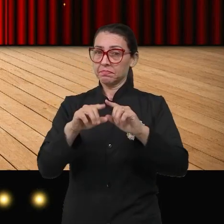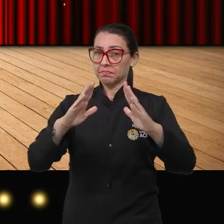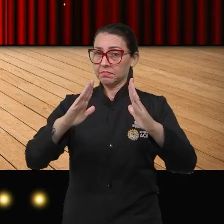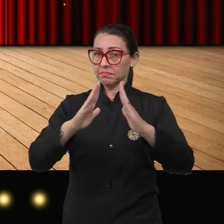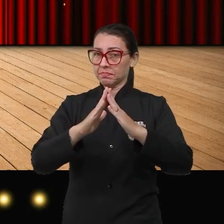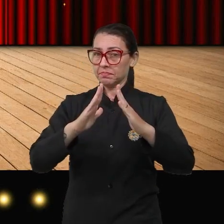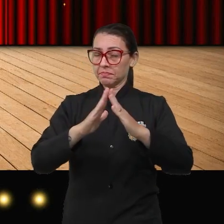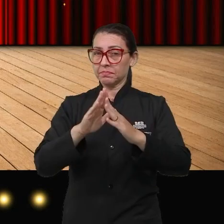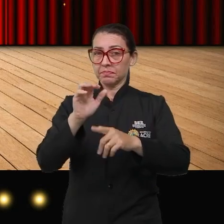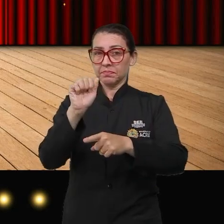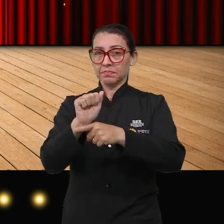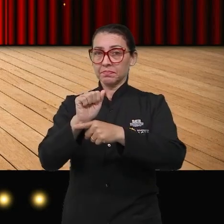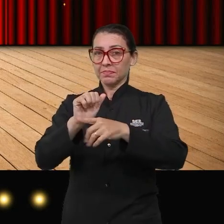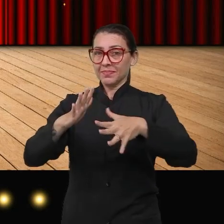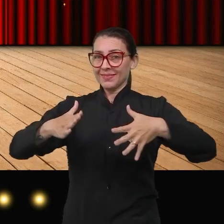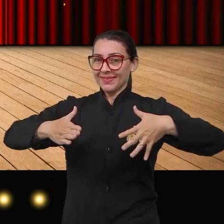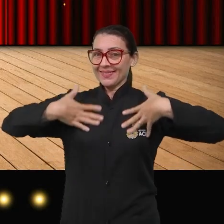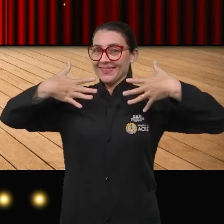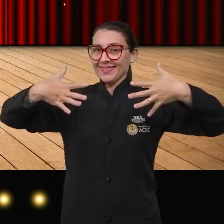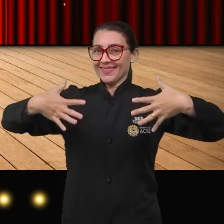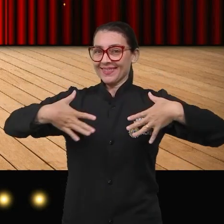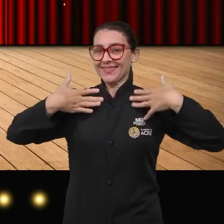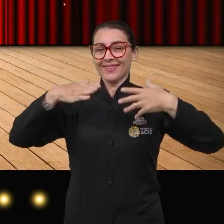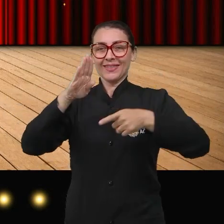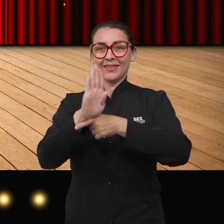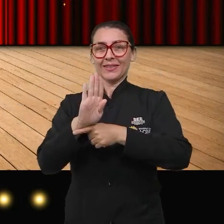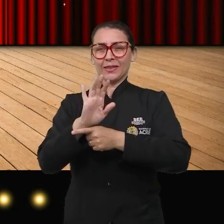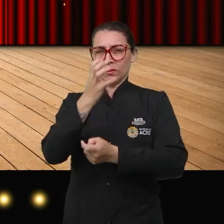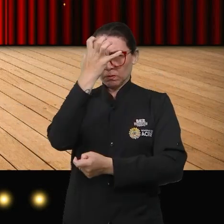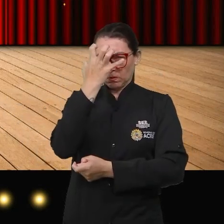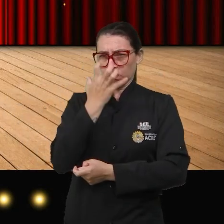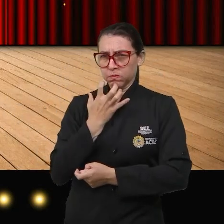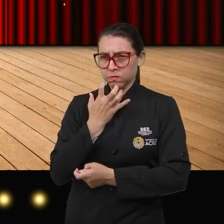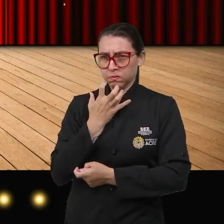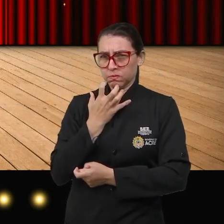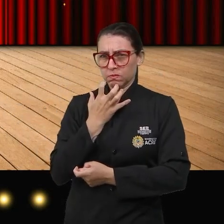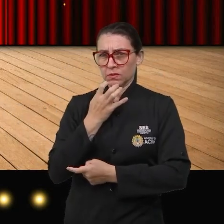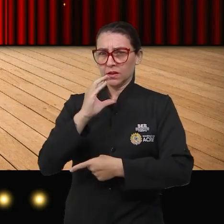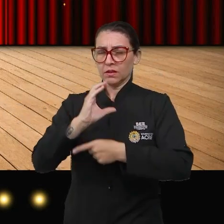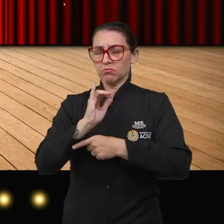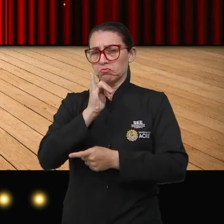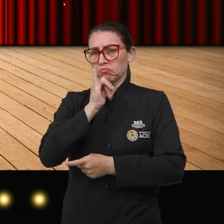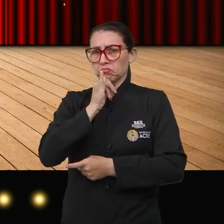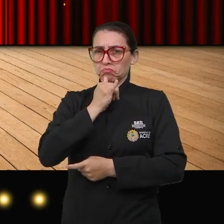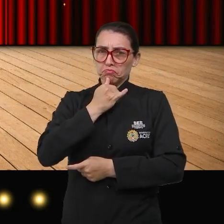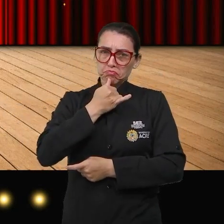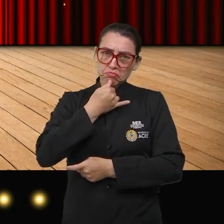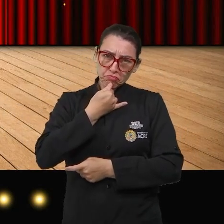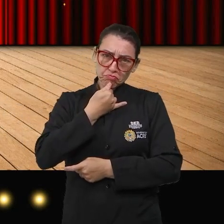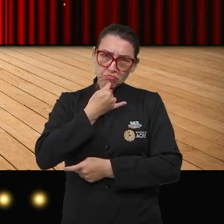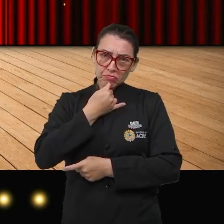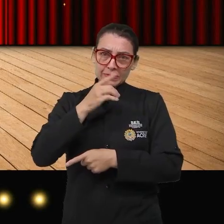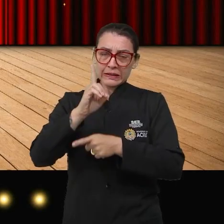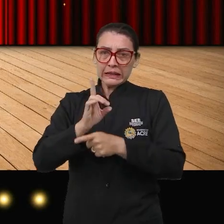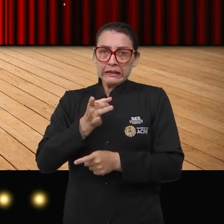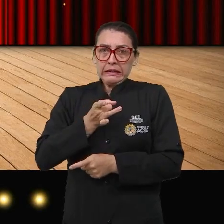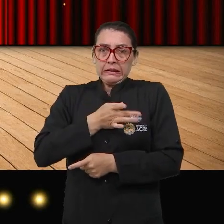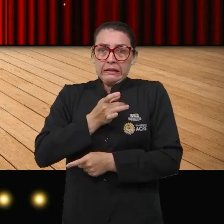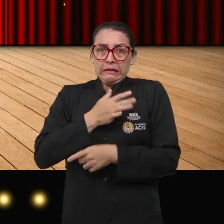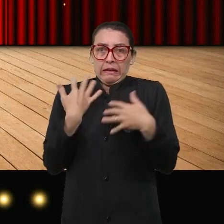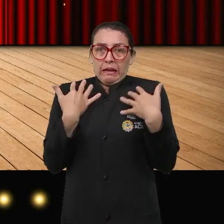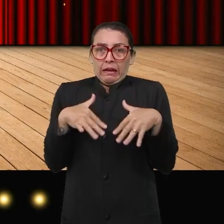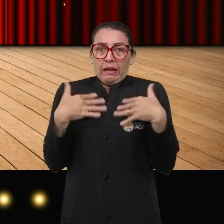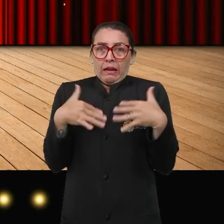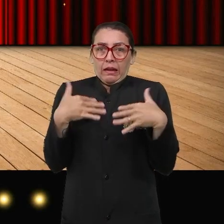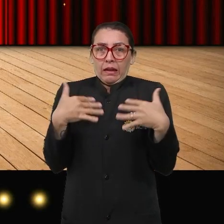casa. Letra A, alegria. B, raiva. C, tristeza.